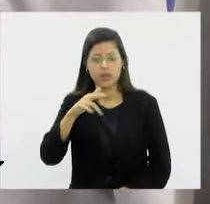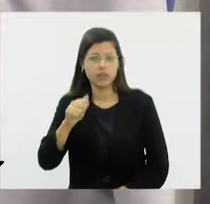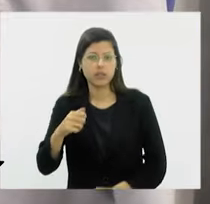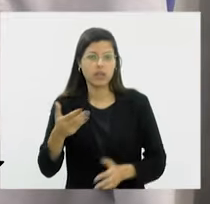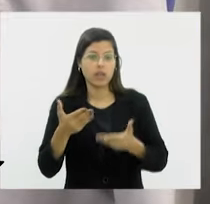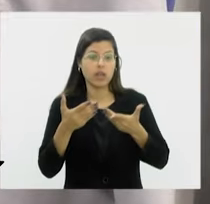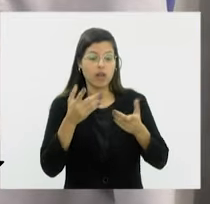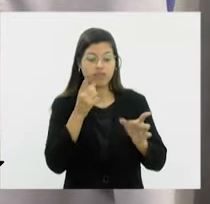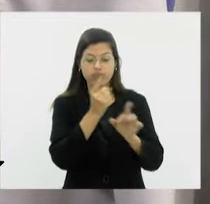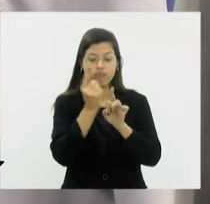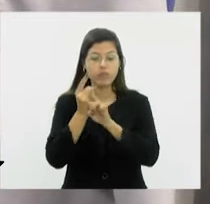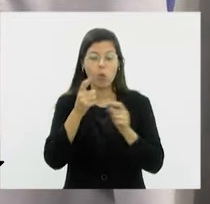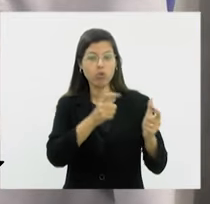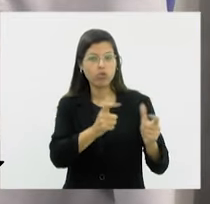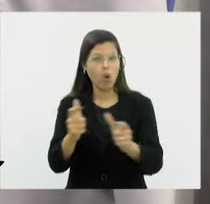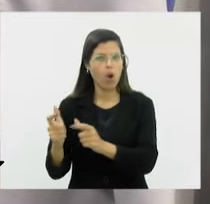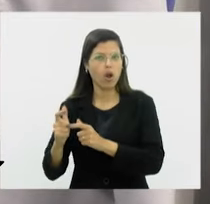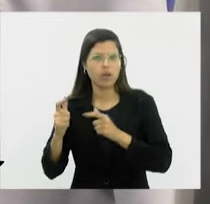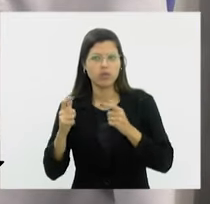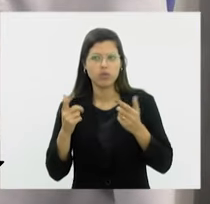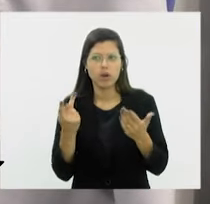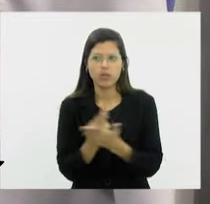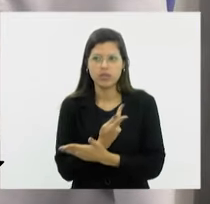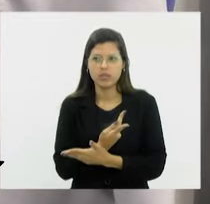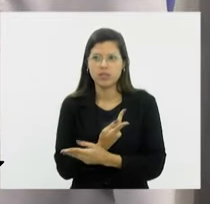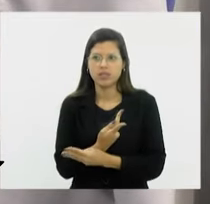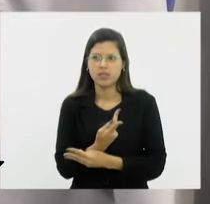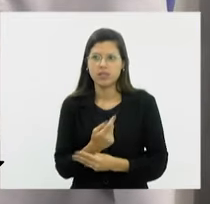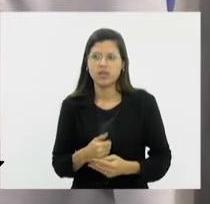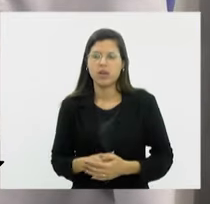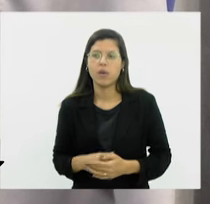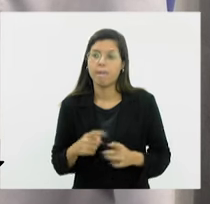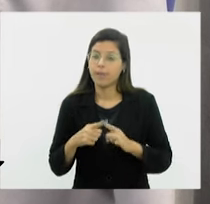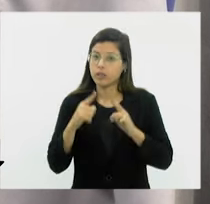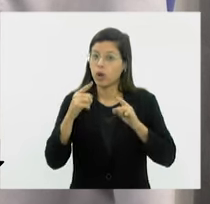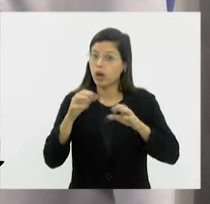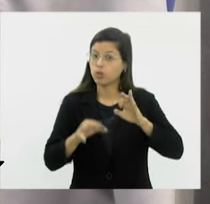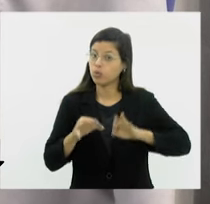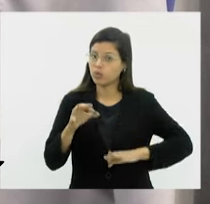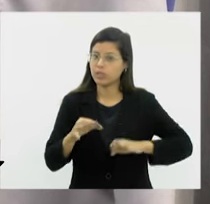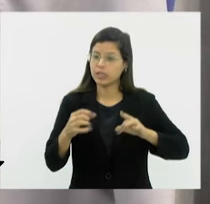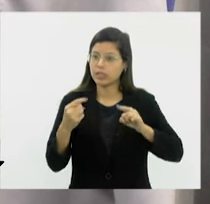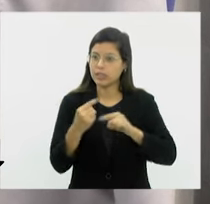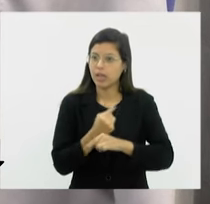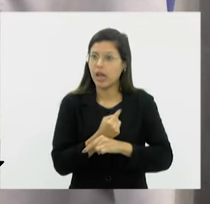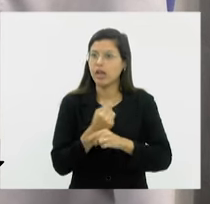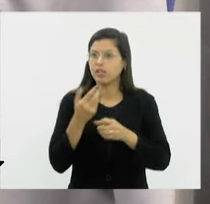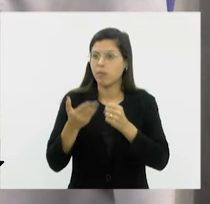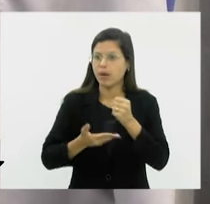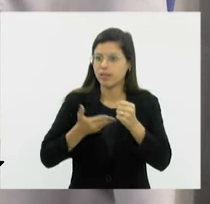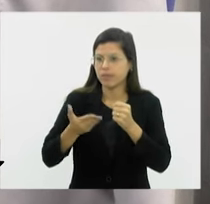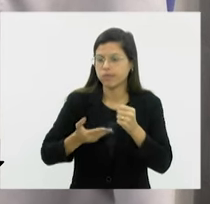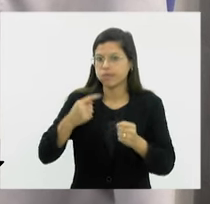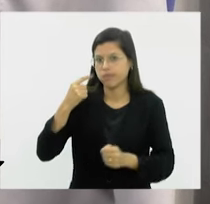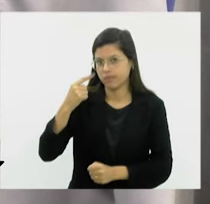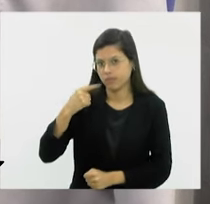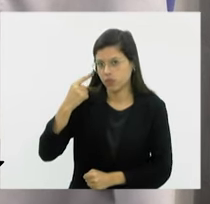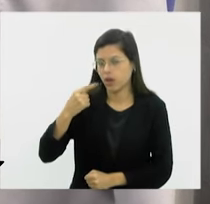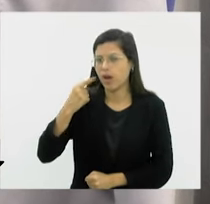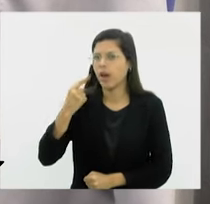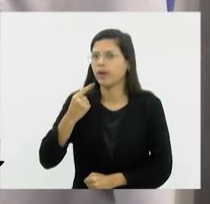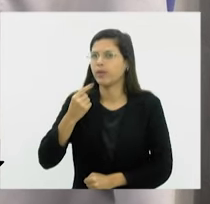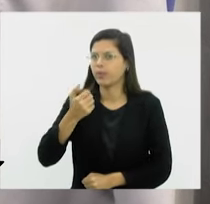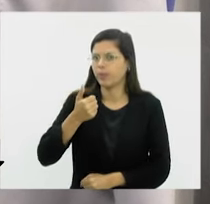essas coisas aconteceram. Olha o contorno da juridicidade da fonte de direito, que é a matéria basilar das cadeiras de faculdade de direito no